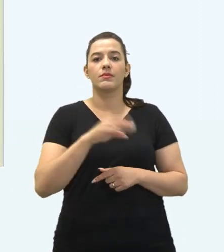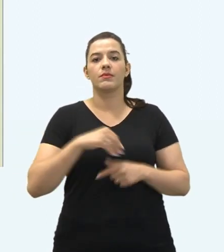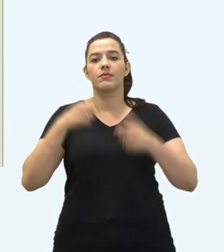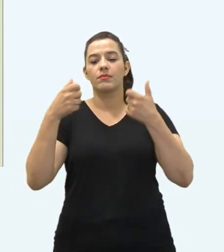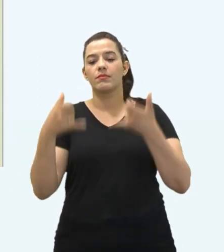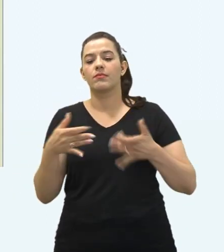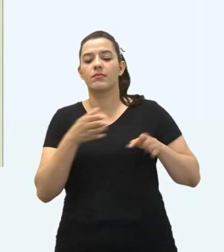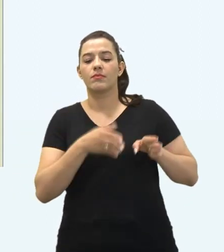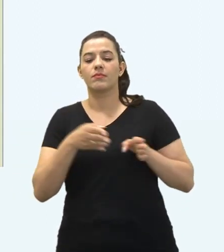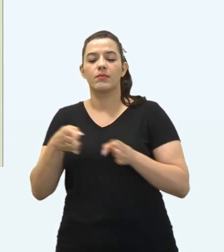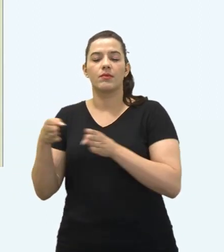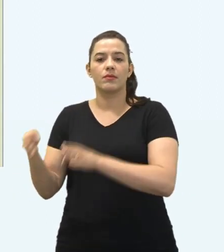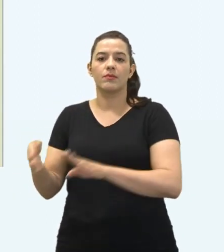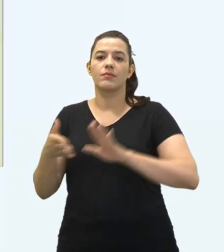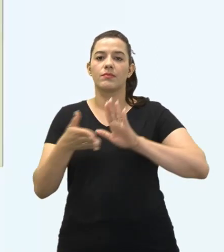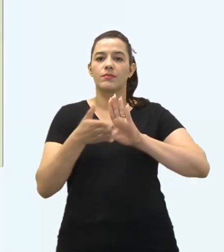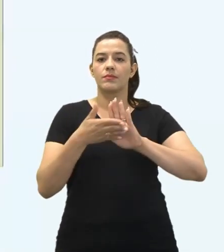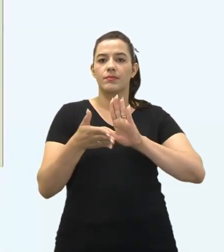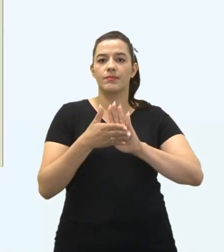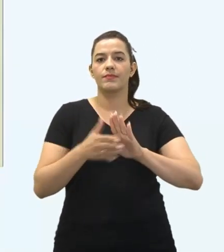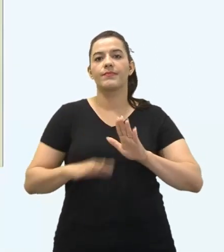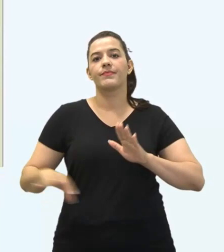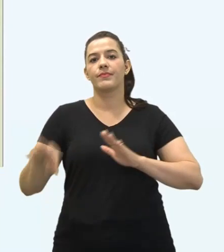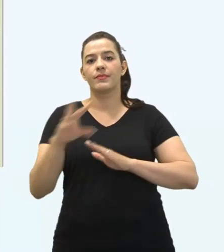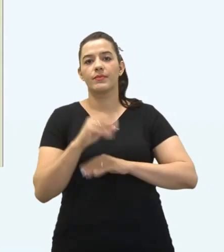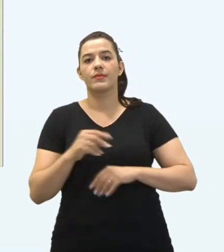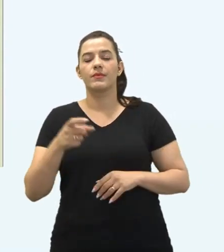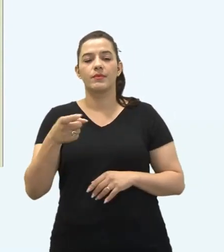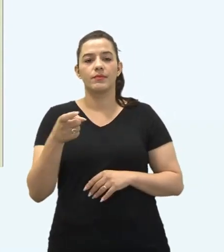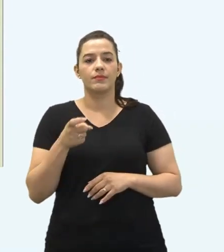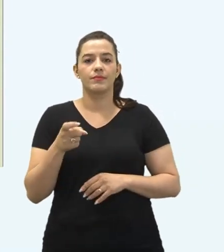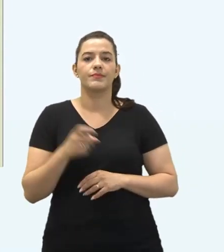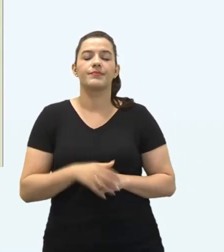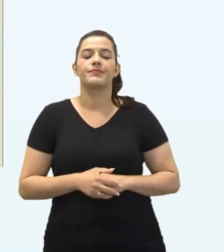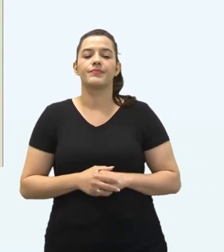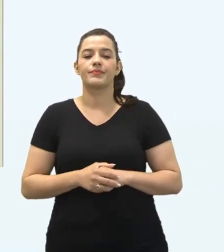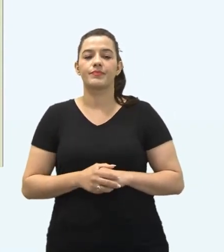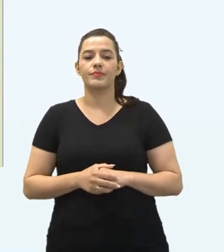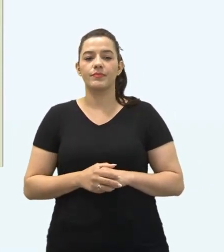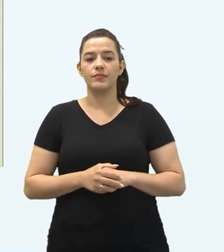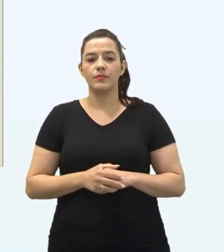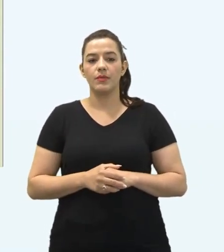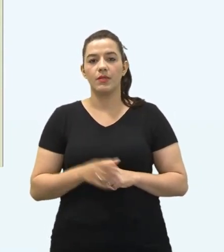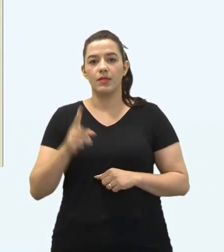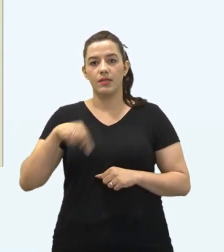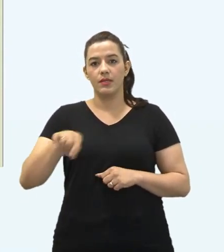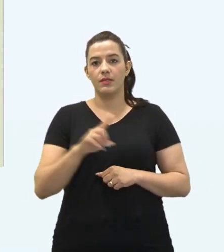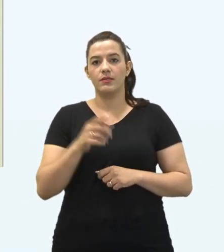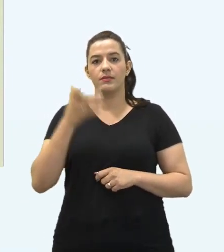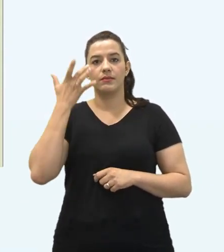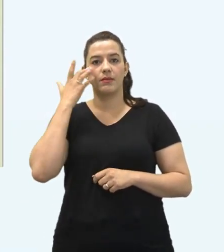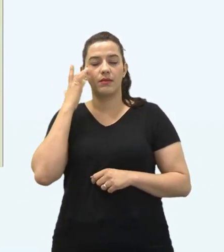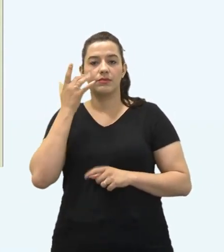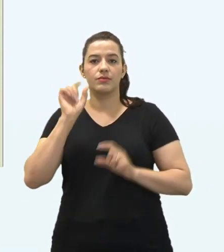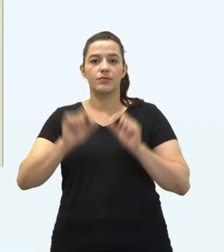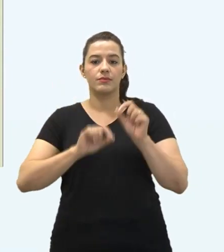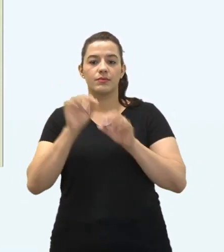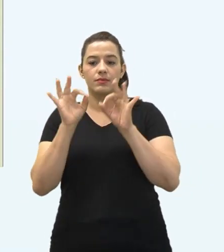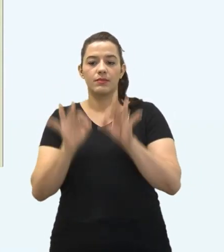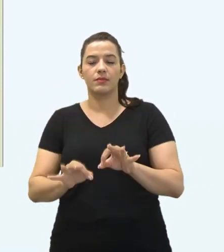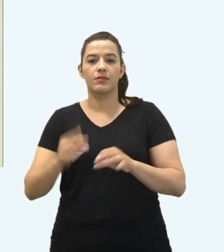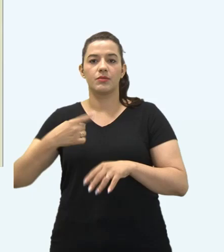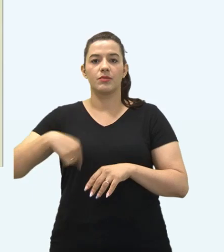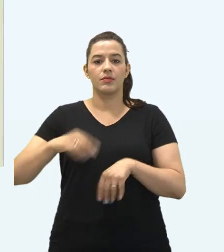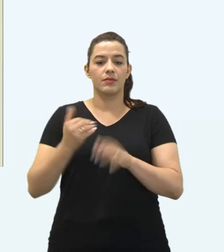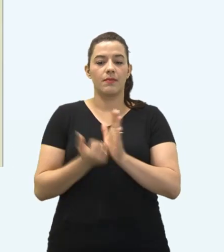proposta por fora quanto proposta por um like é de se achar gente e com certeza que a gente vai